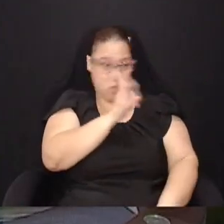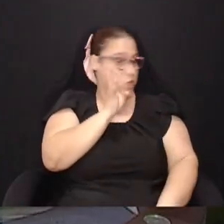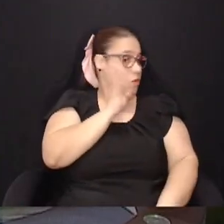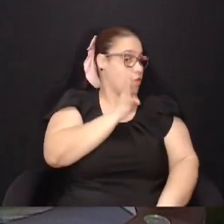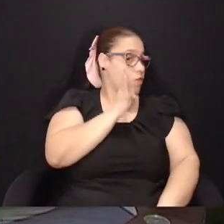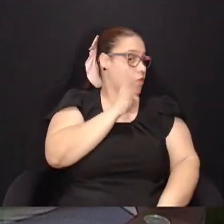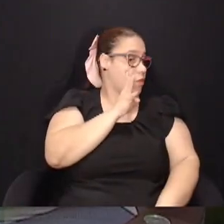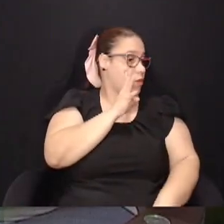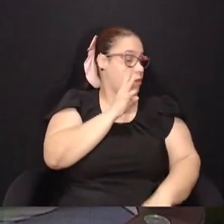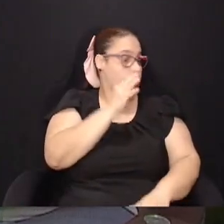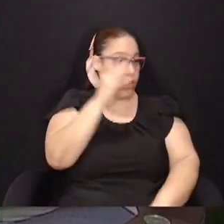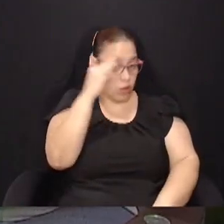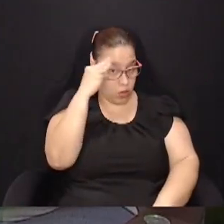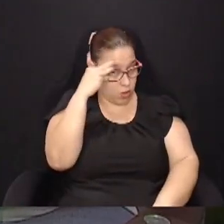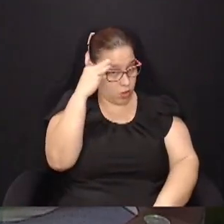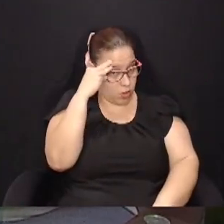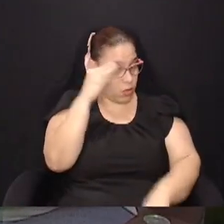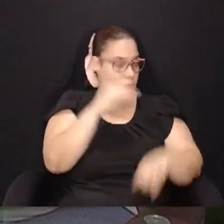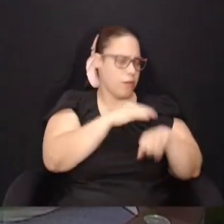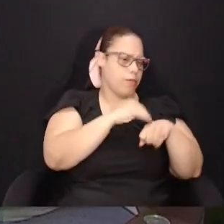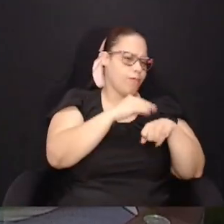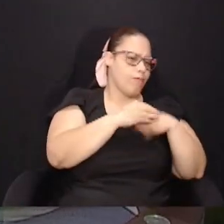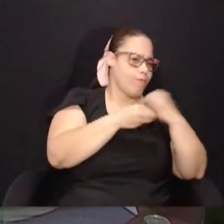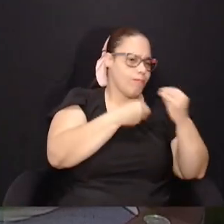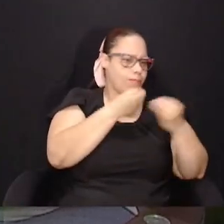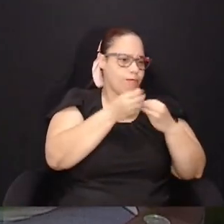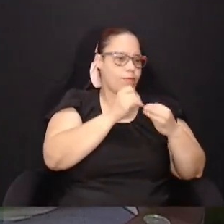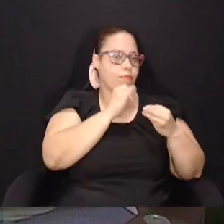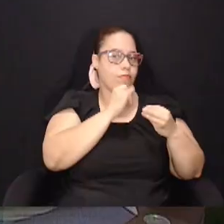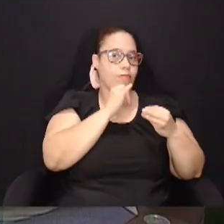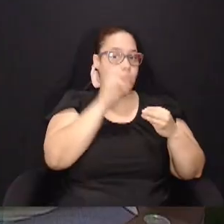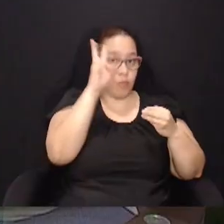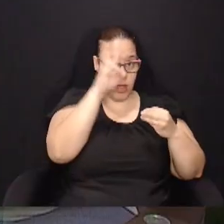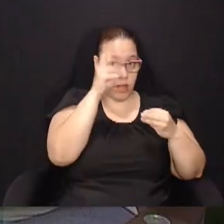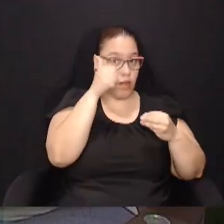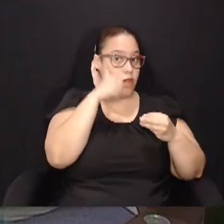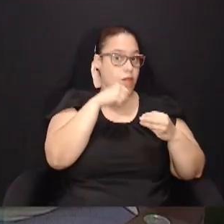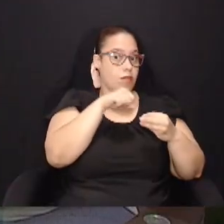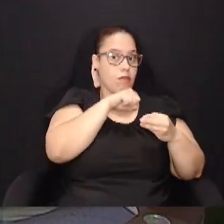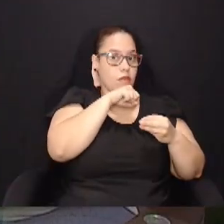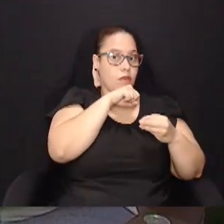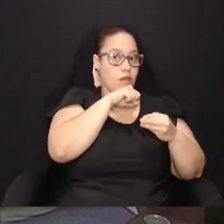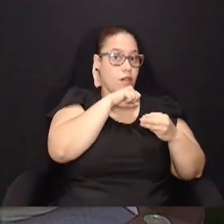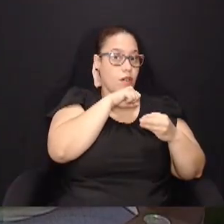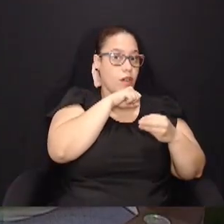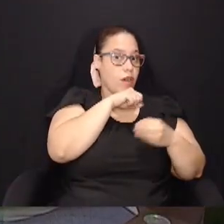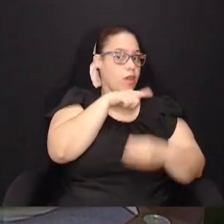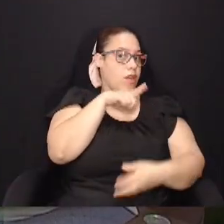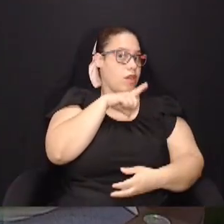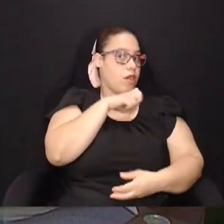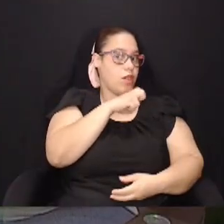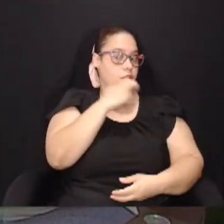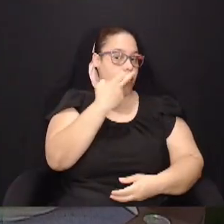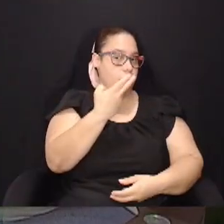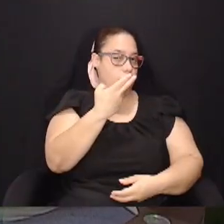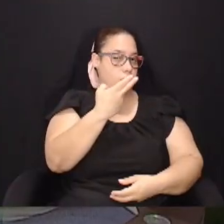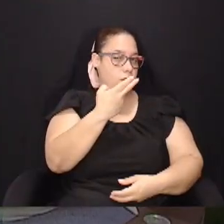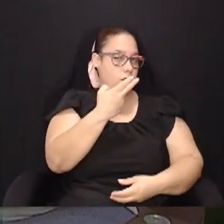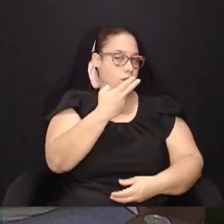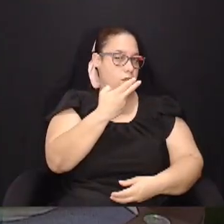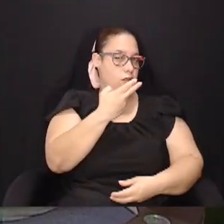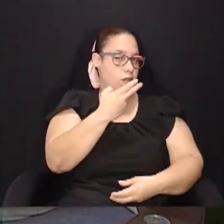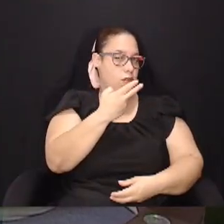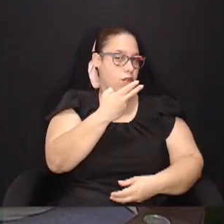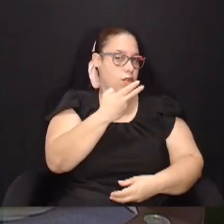assim, afetiva? Por exemplo, eu lembro quando eu ia com a minha mãe comprar. É legal ter isso e passar também meio que a questão da parte